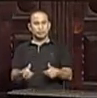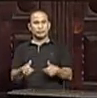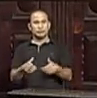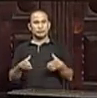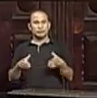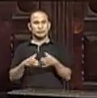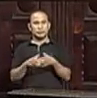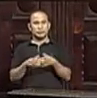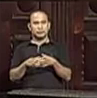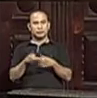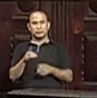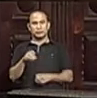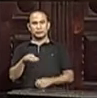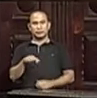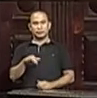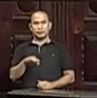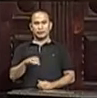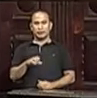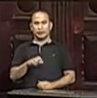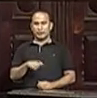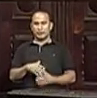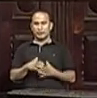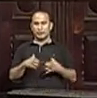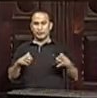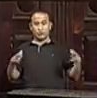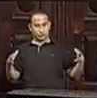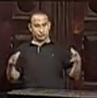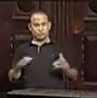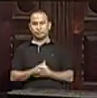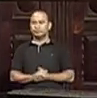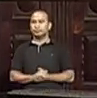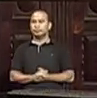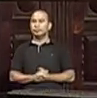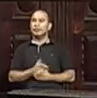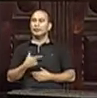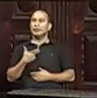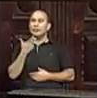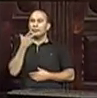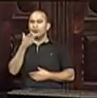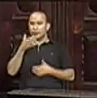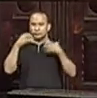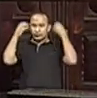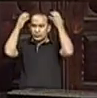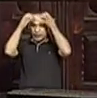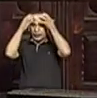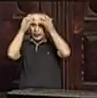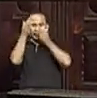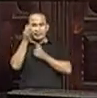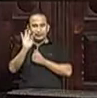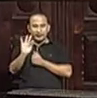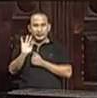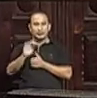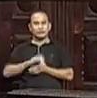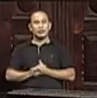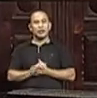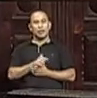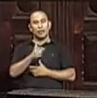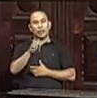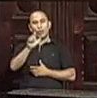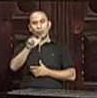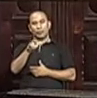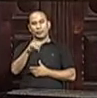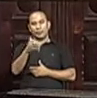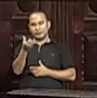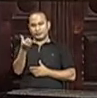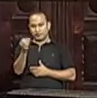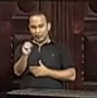tributárias altíssimas. E o destino desse rei de França, Luís XVI,